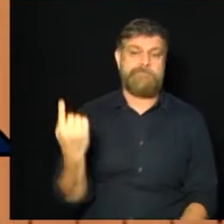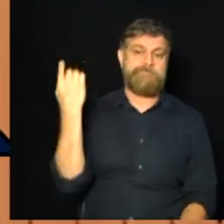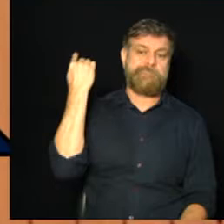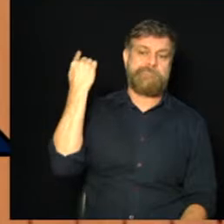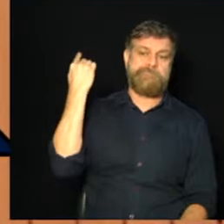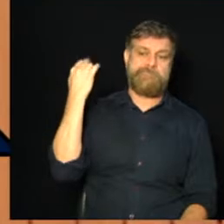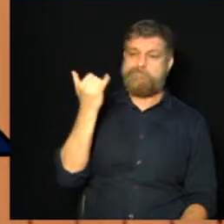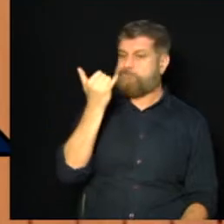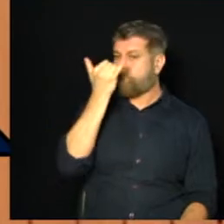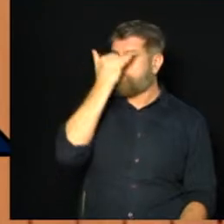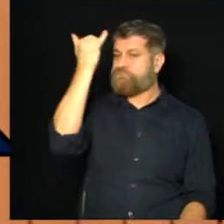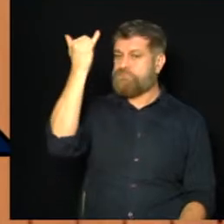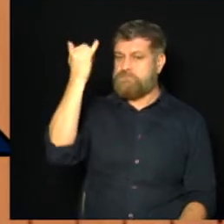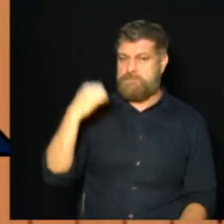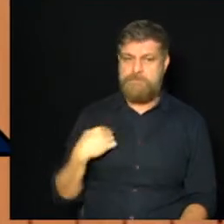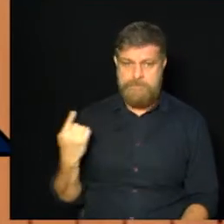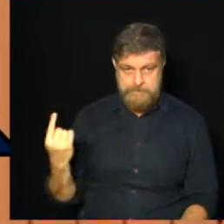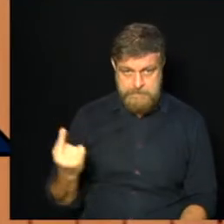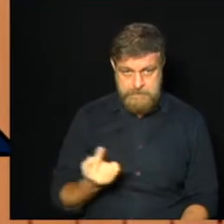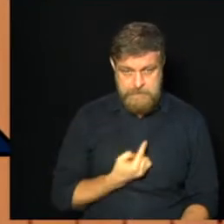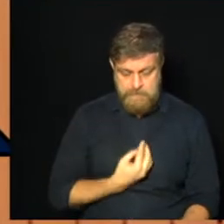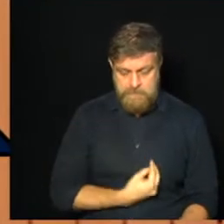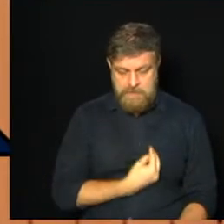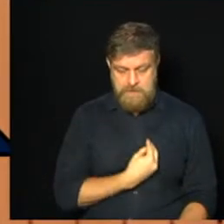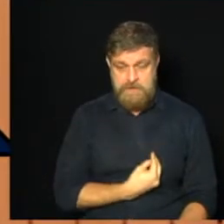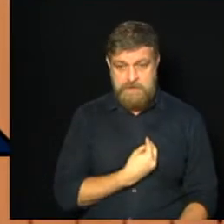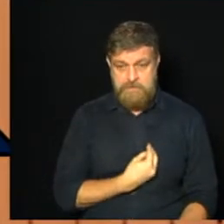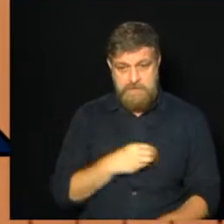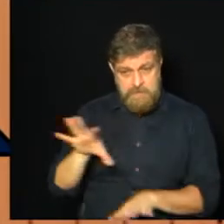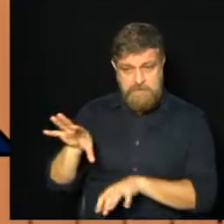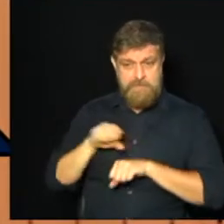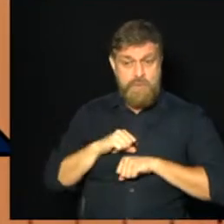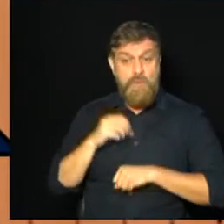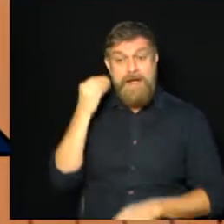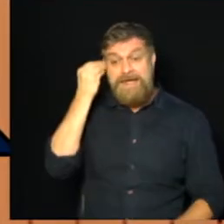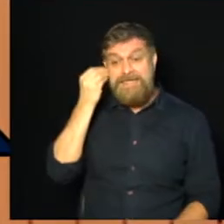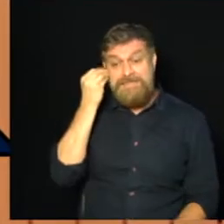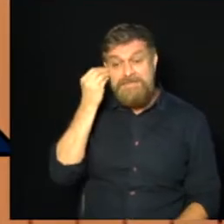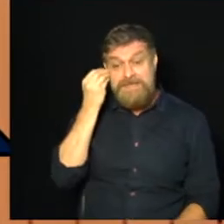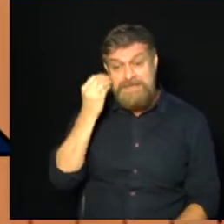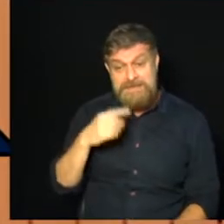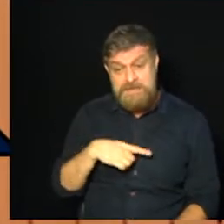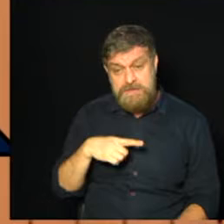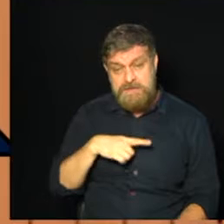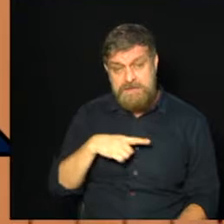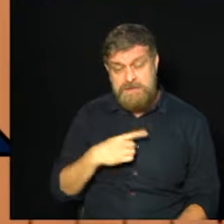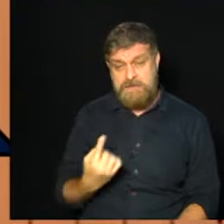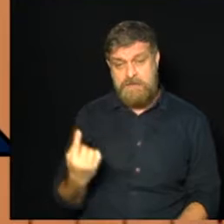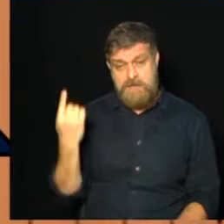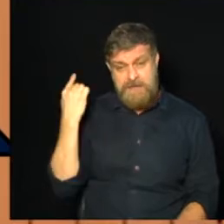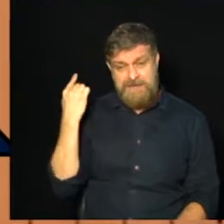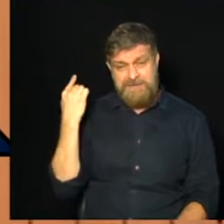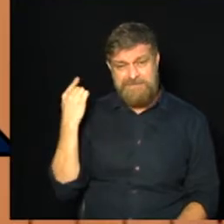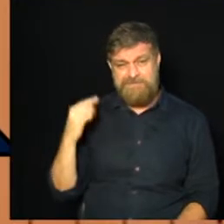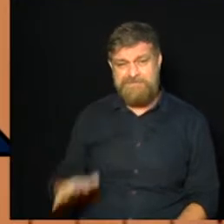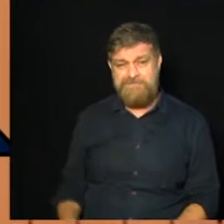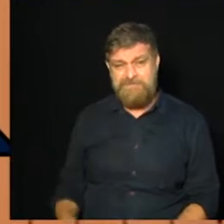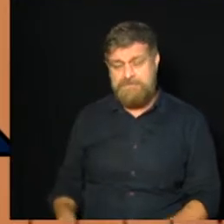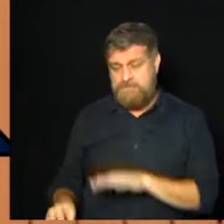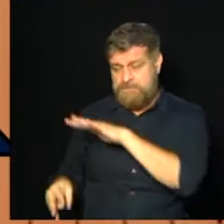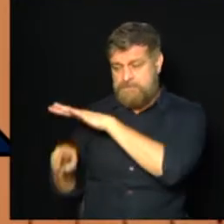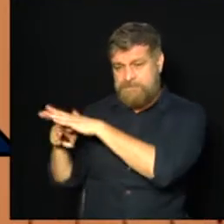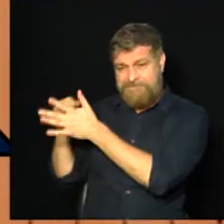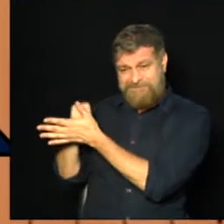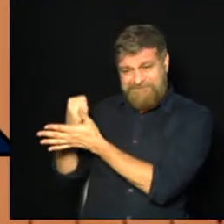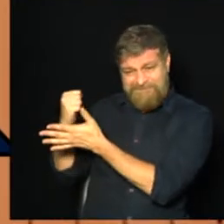né? Como diz, né? A gente vive as coisas, a gente tem experiências, e a experiência que nós tivemos com o regime de